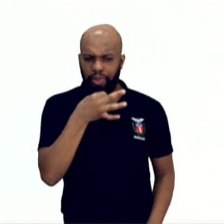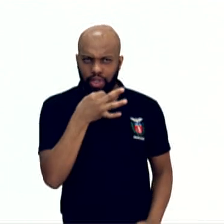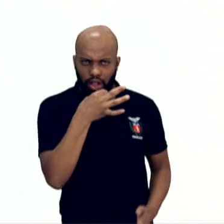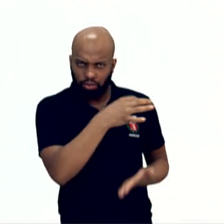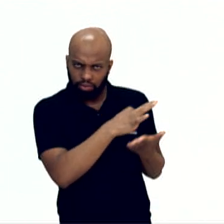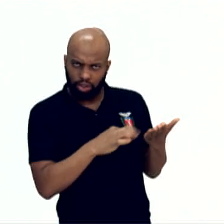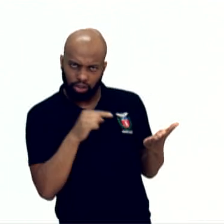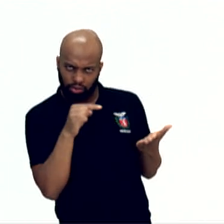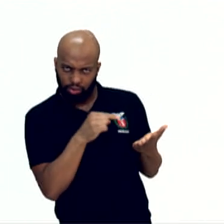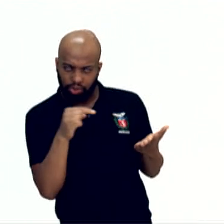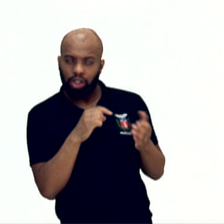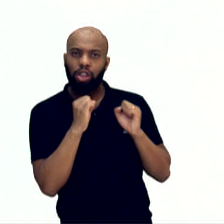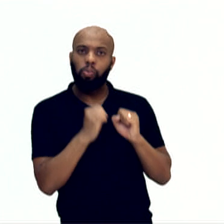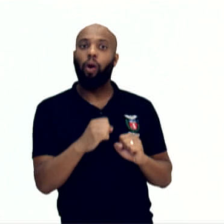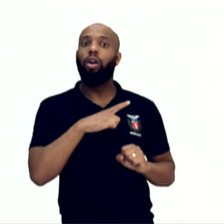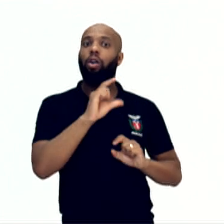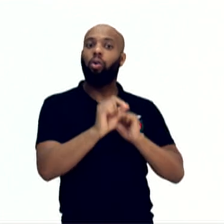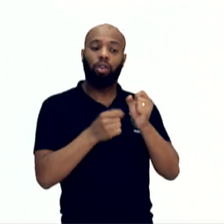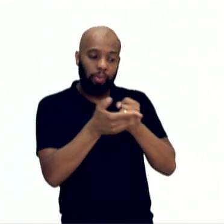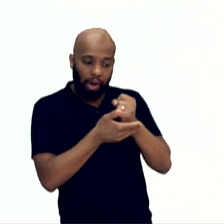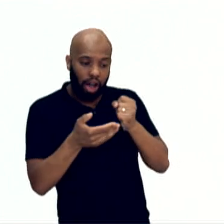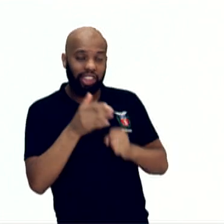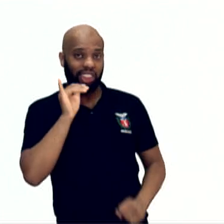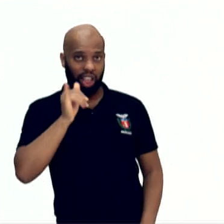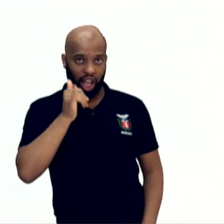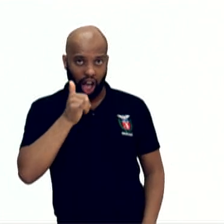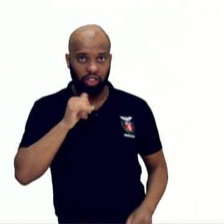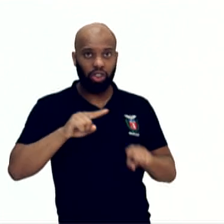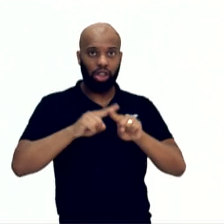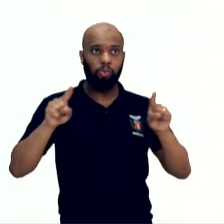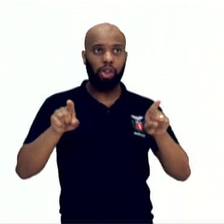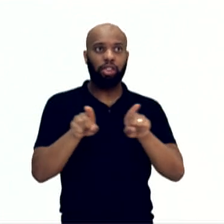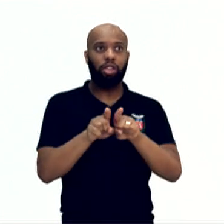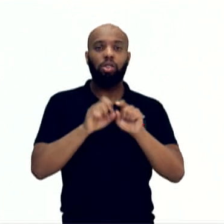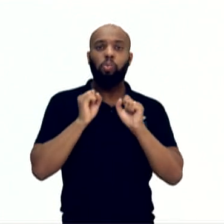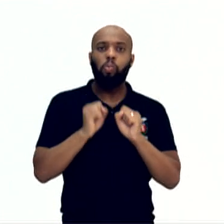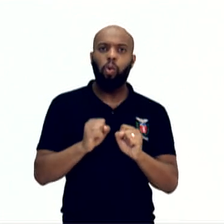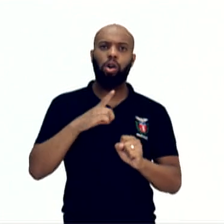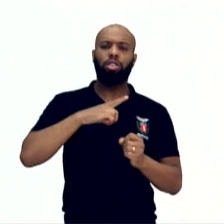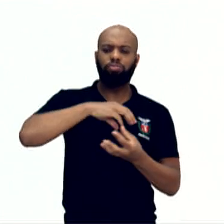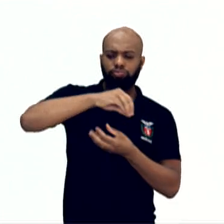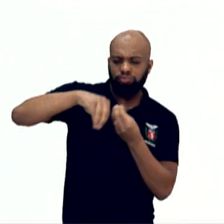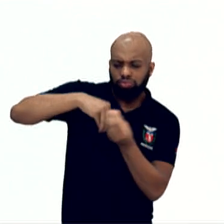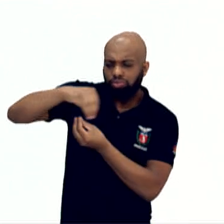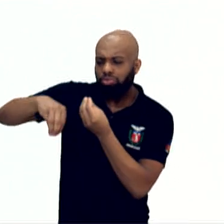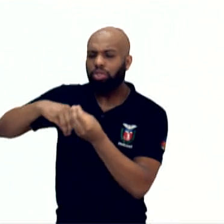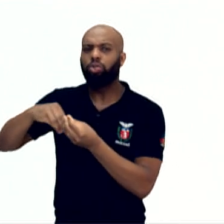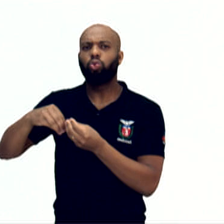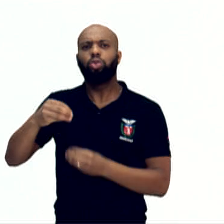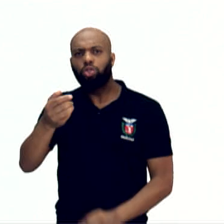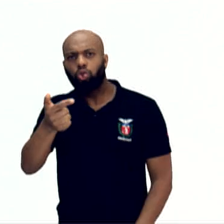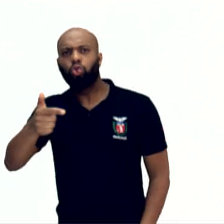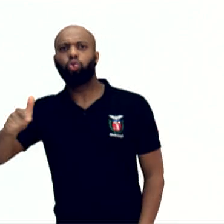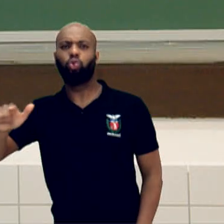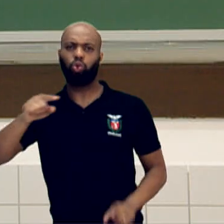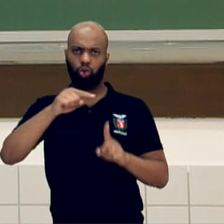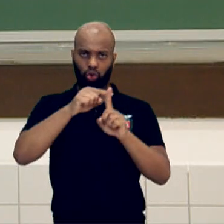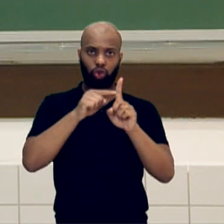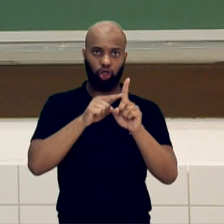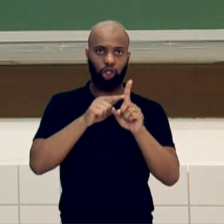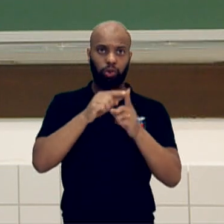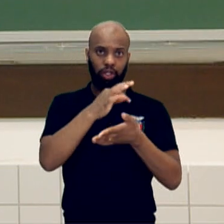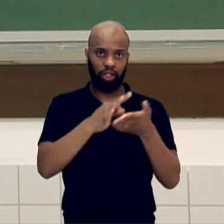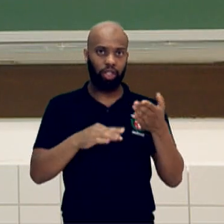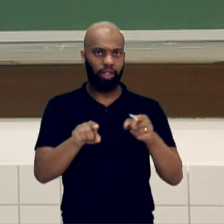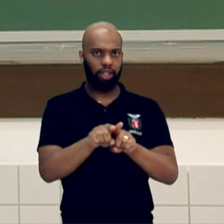ele pode se fundamentar mais na parte narrativa, mas com misturas, né, de outras tipificações, como